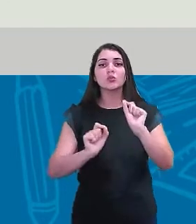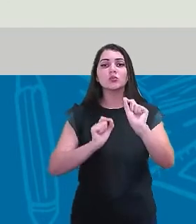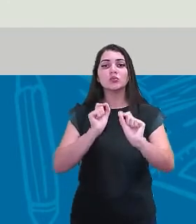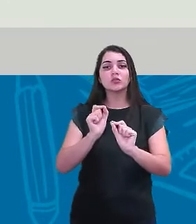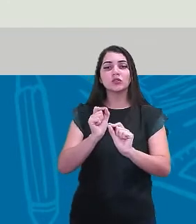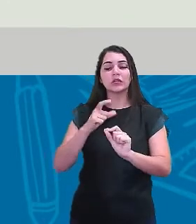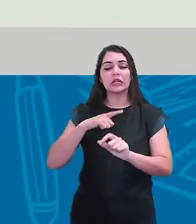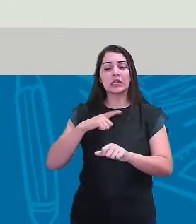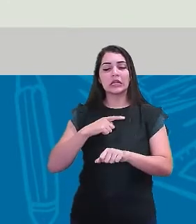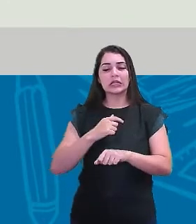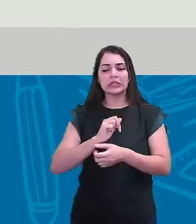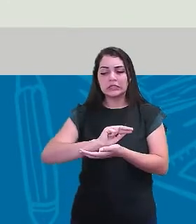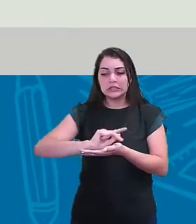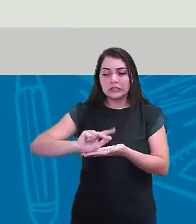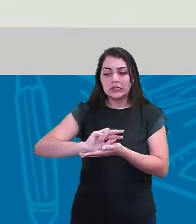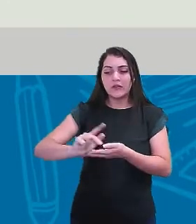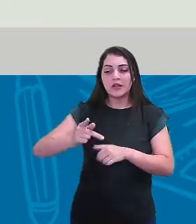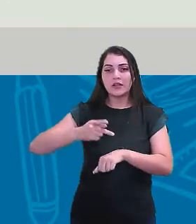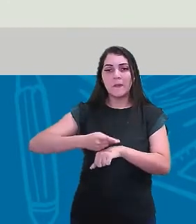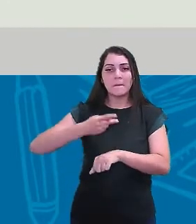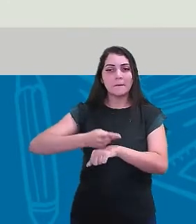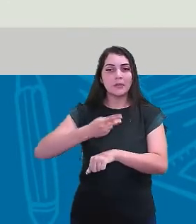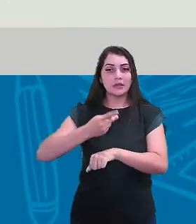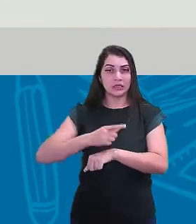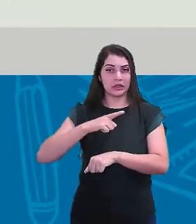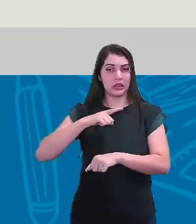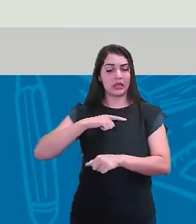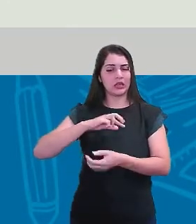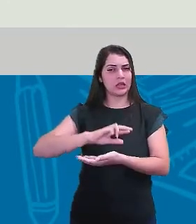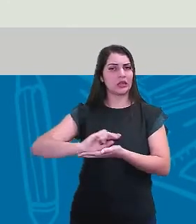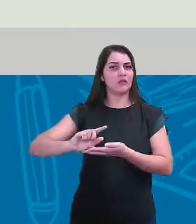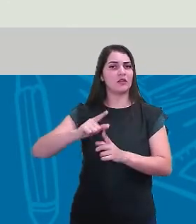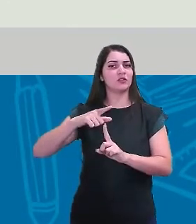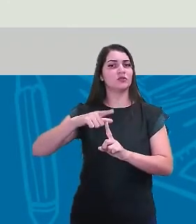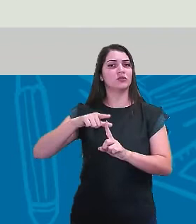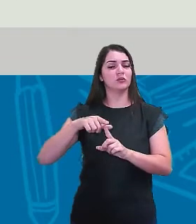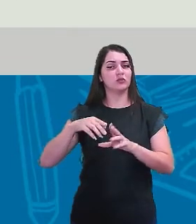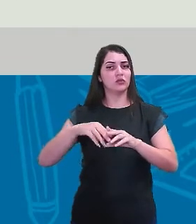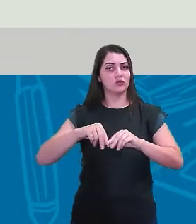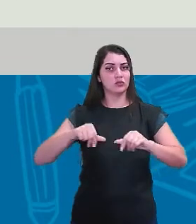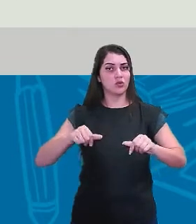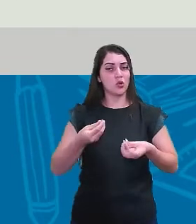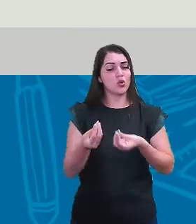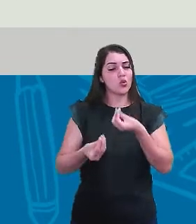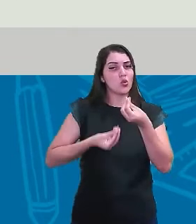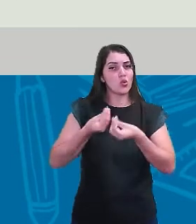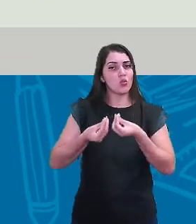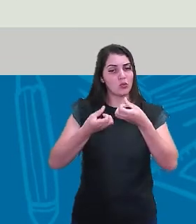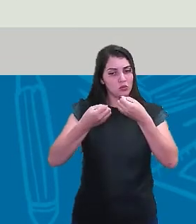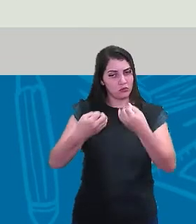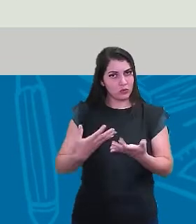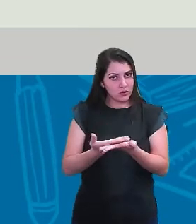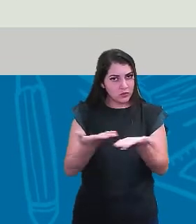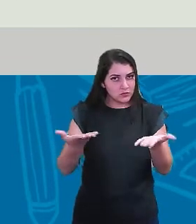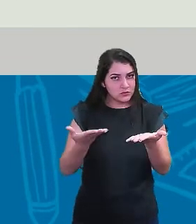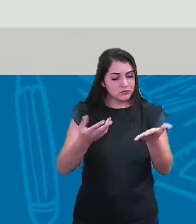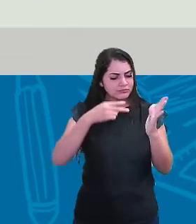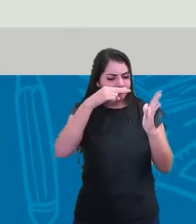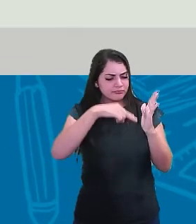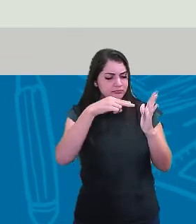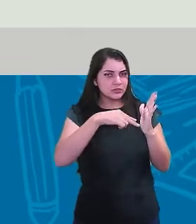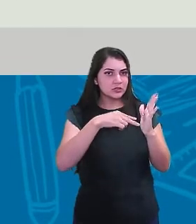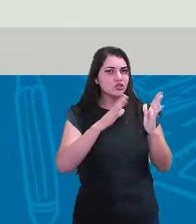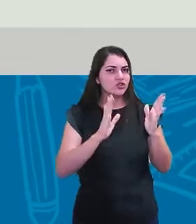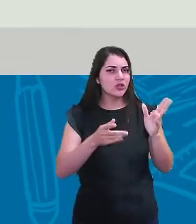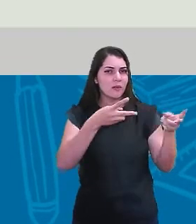cheios de pedrinhas. Já perceberam que existem vários tipos de solo? Como eu acabei de falar e ler aqui para vocês. Já